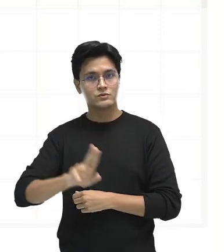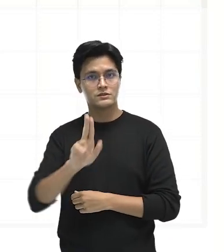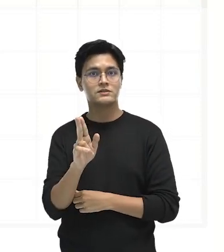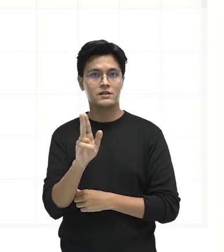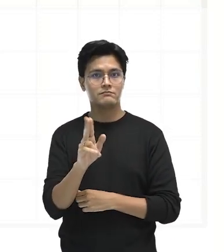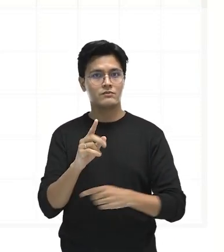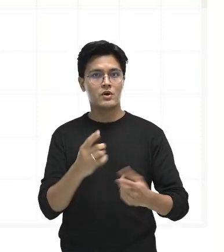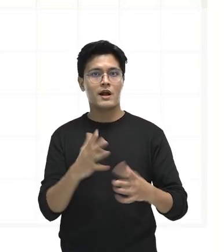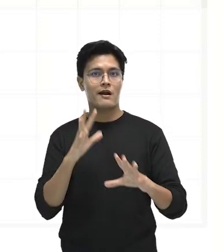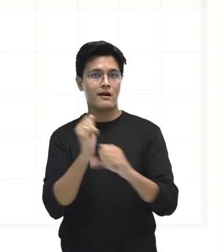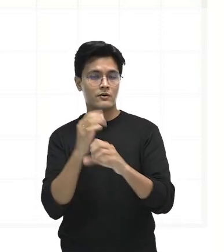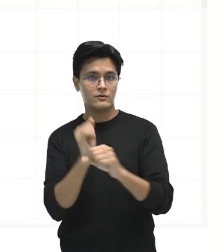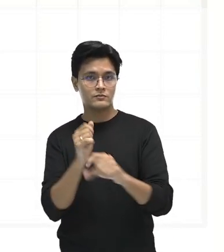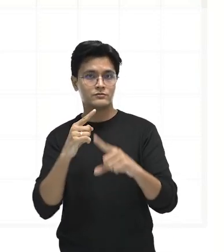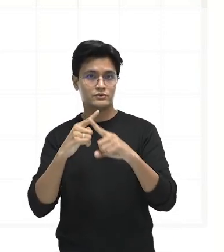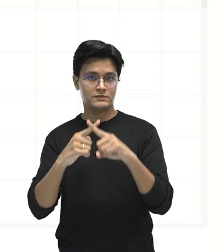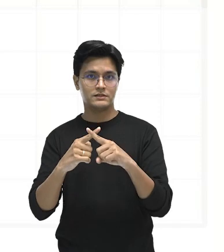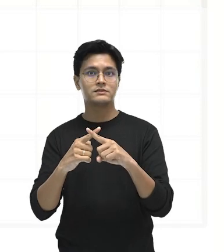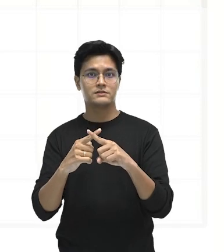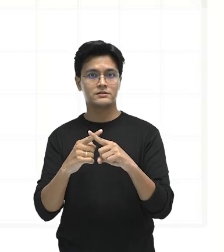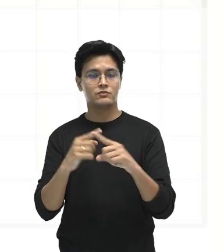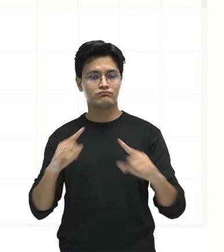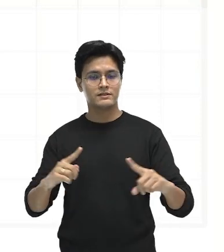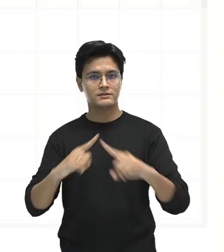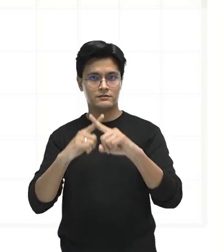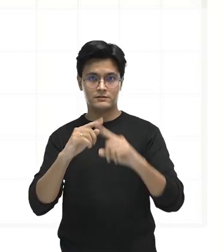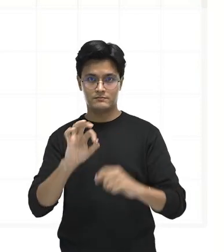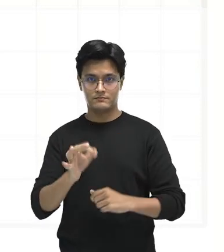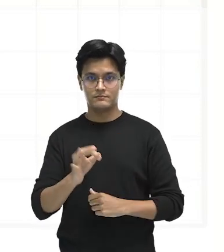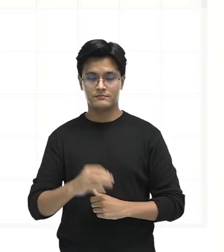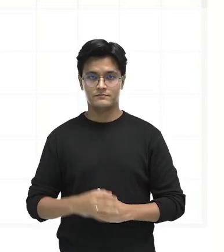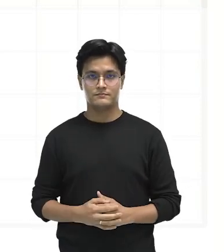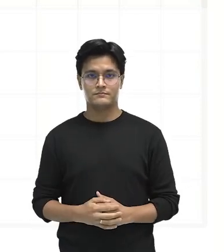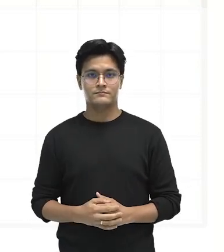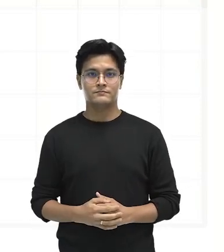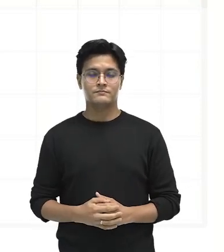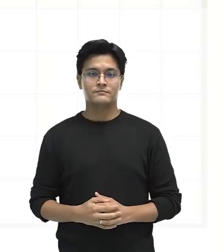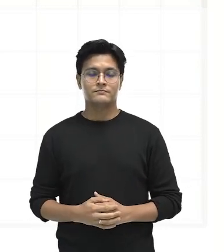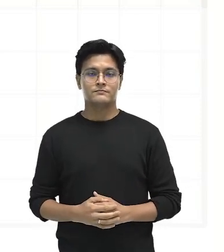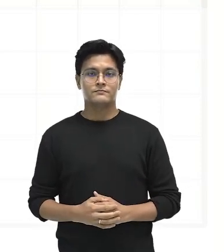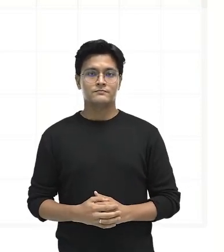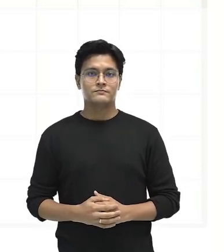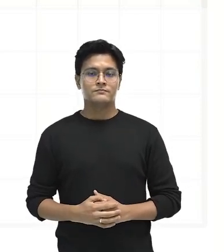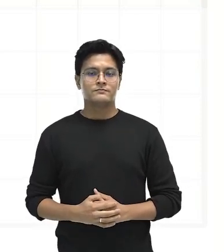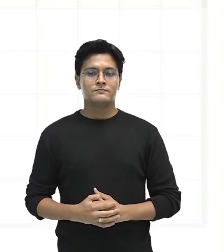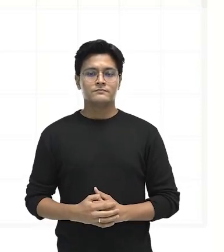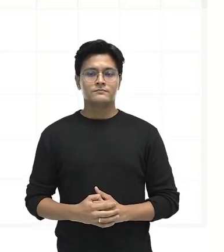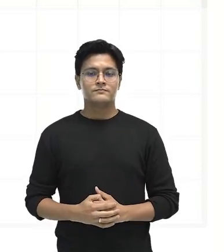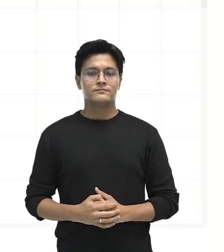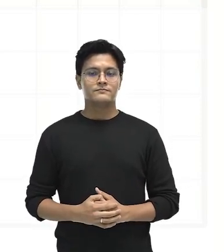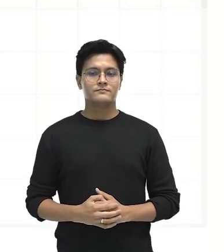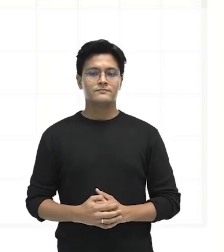direta, né? Que a gente consegue fazer de forma mais rápida, tá? Então,